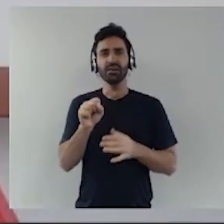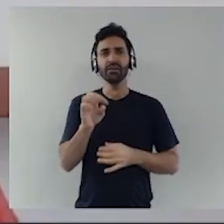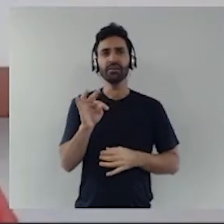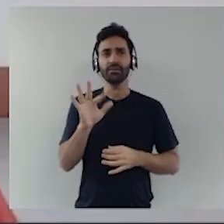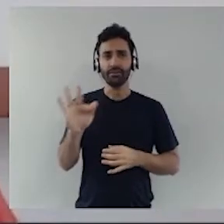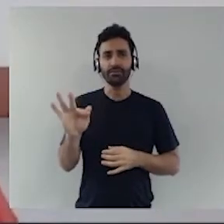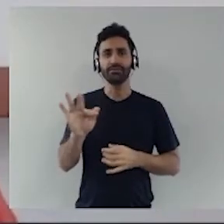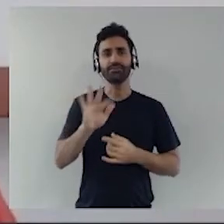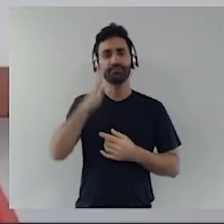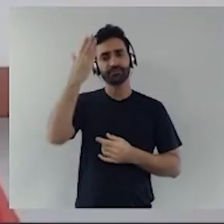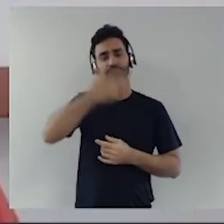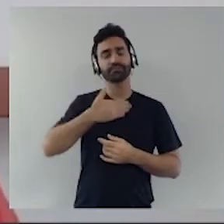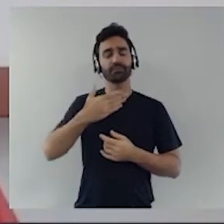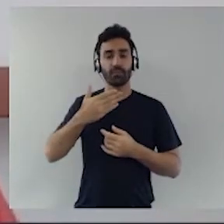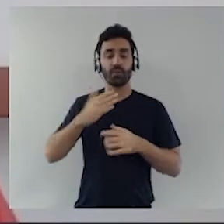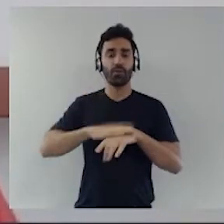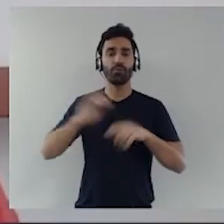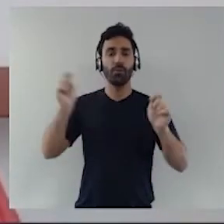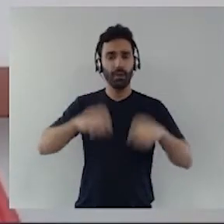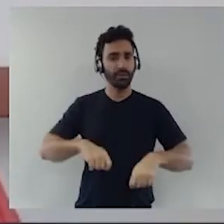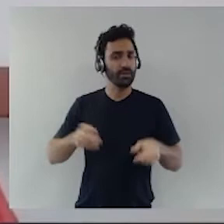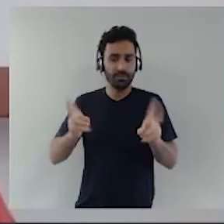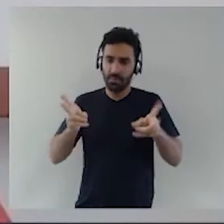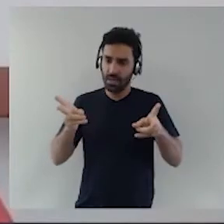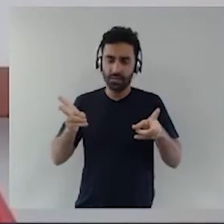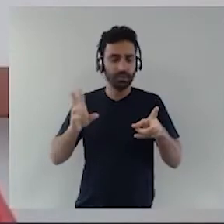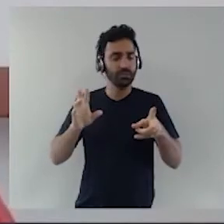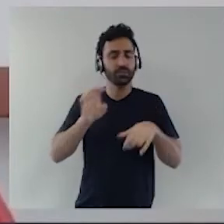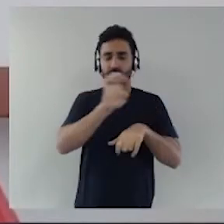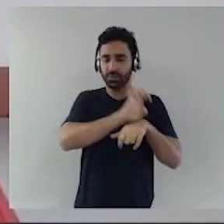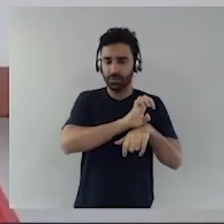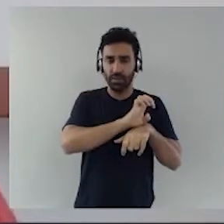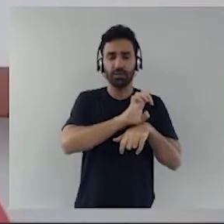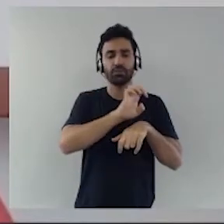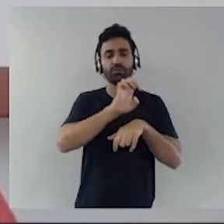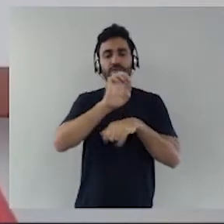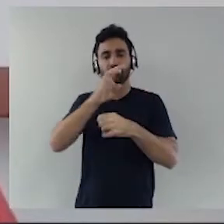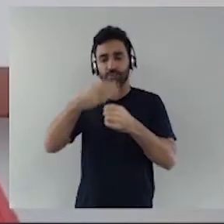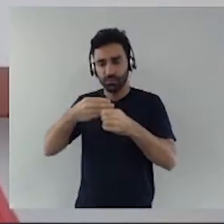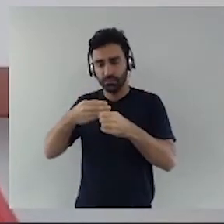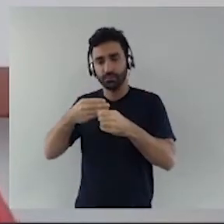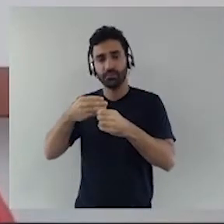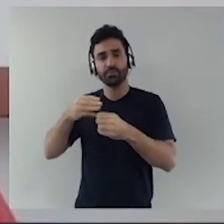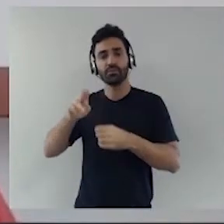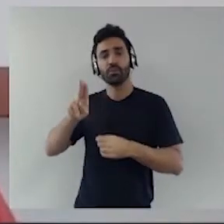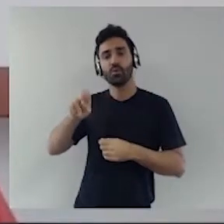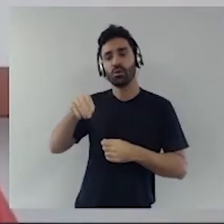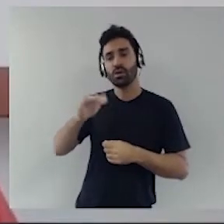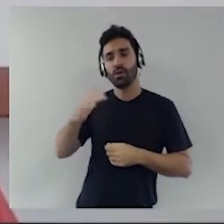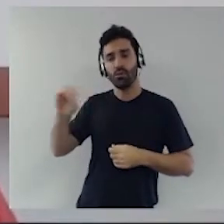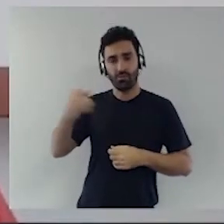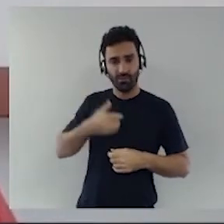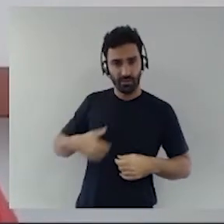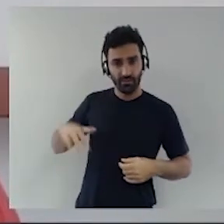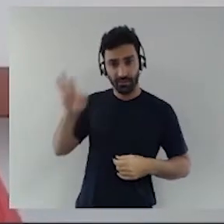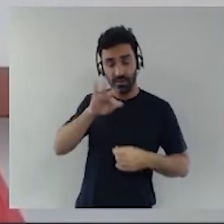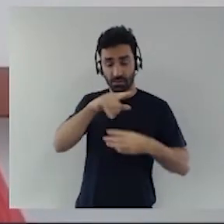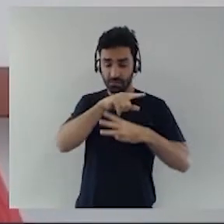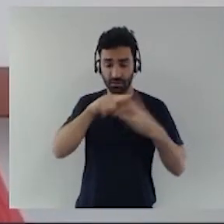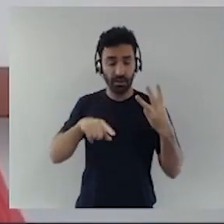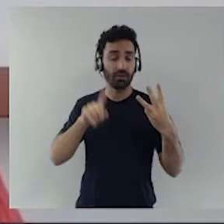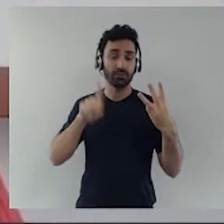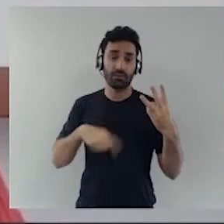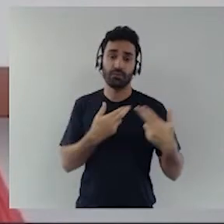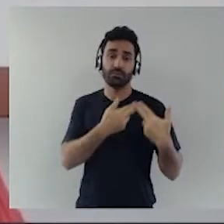reafirmou a competência comum e as responsabilidades da união dos estados e dos municípios